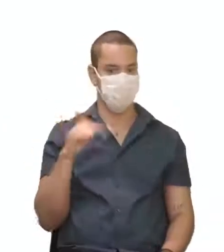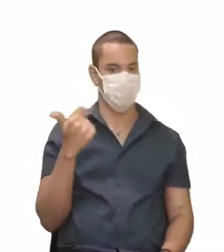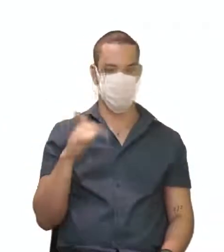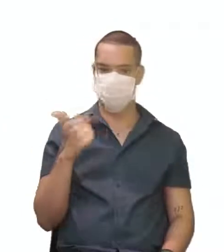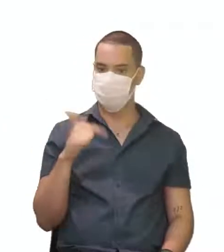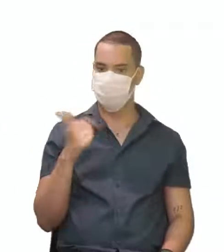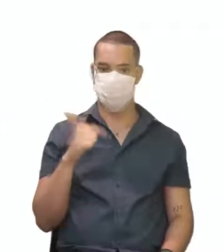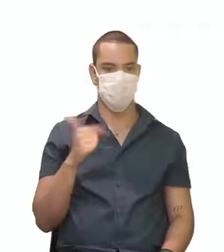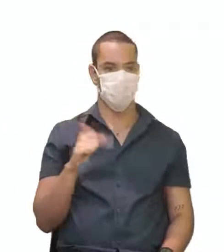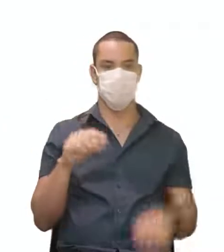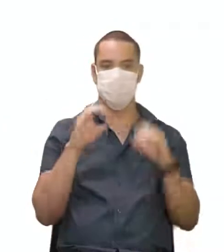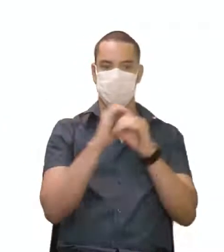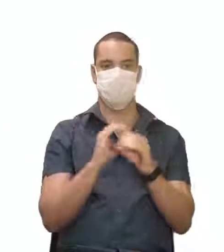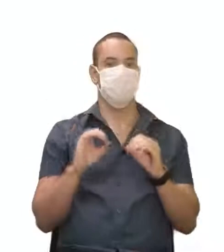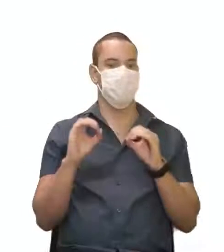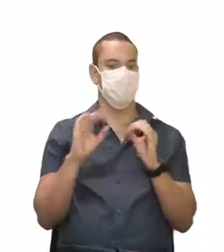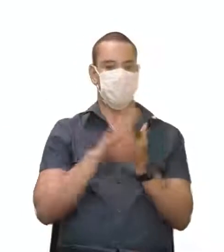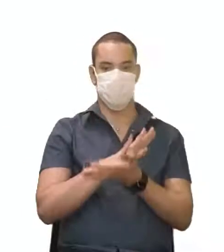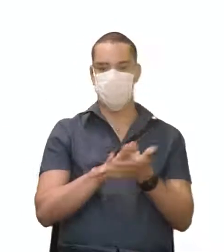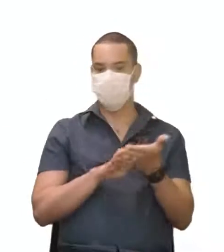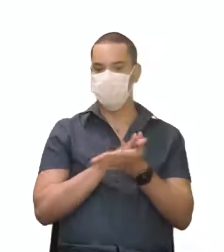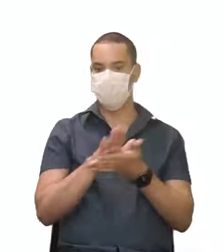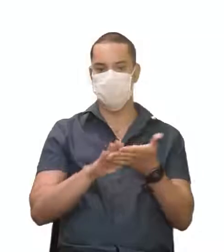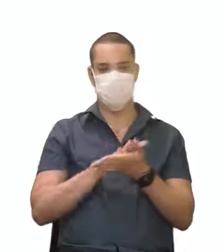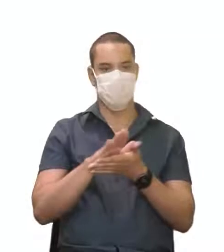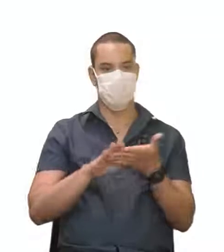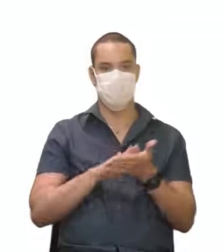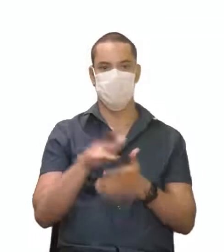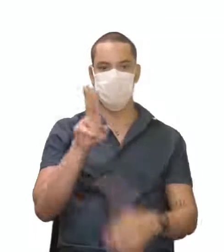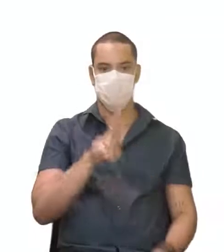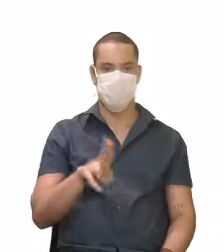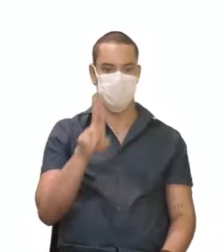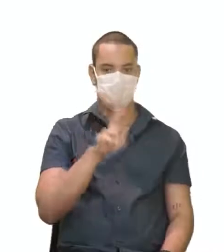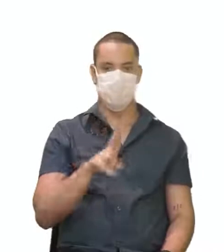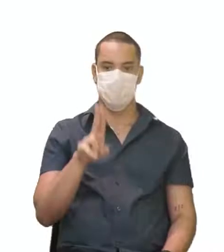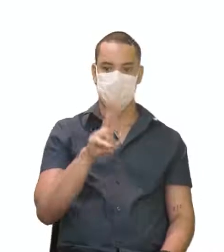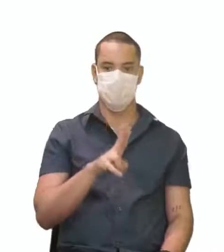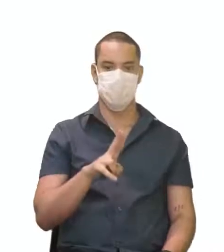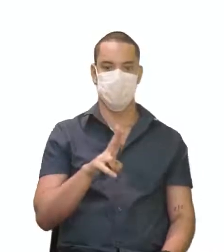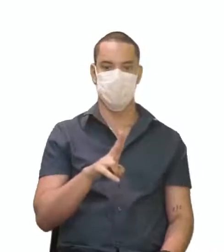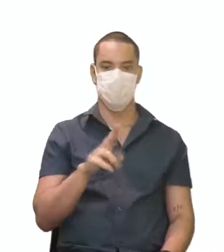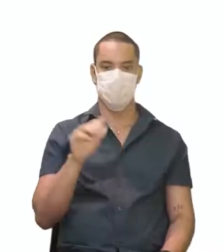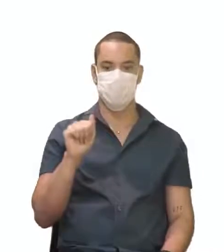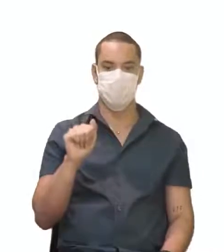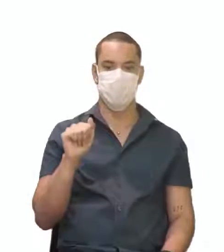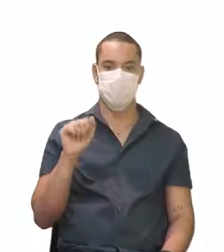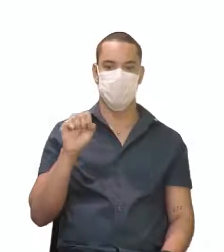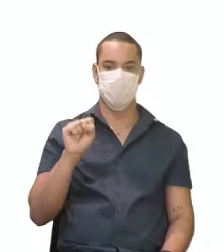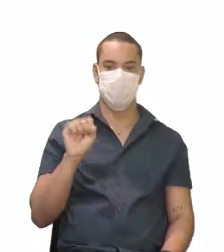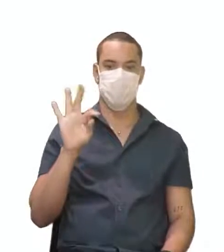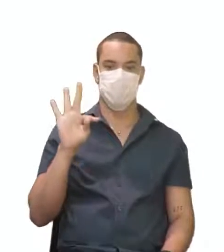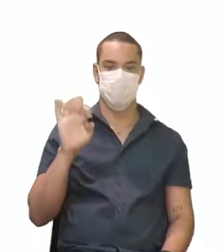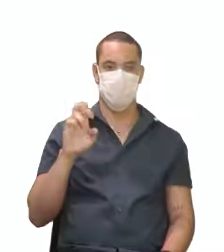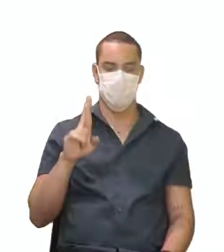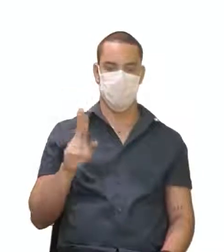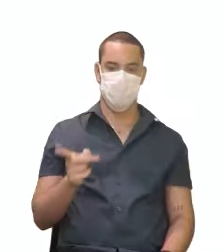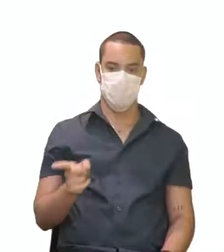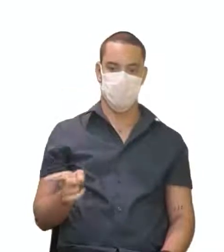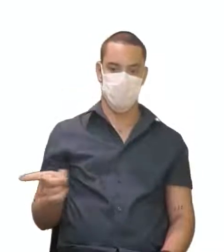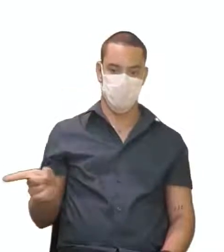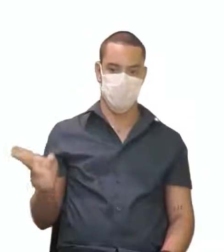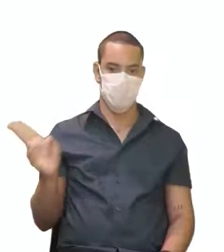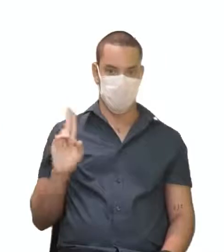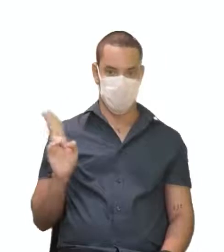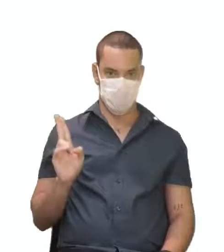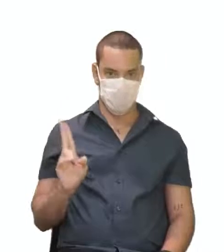existe, né, essa separação pelos centríolos, ela é áster, né, chamada de áster,